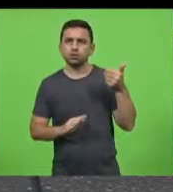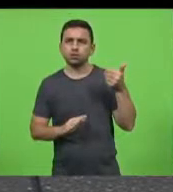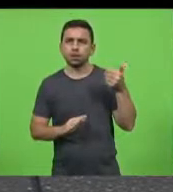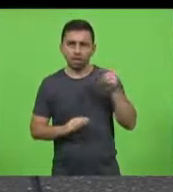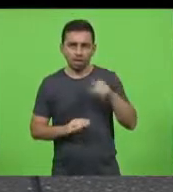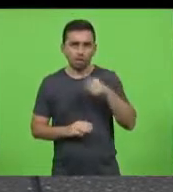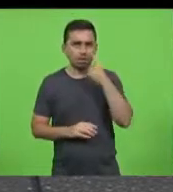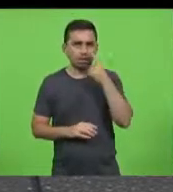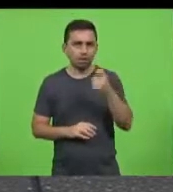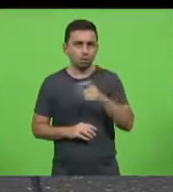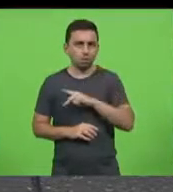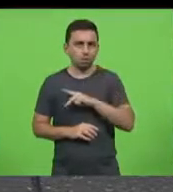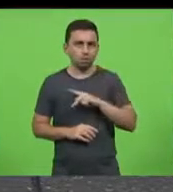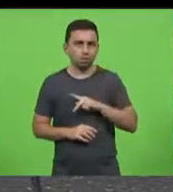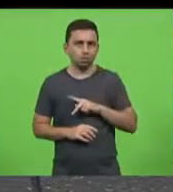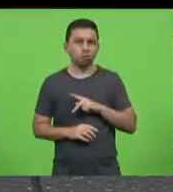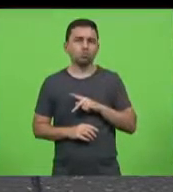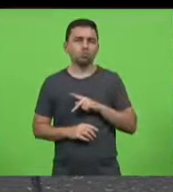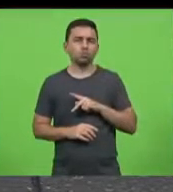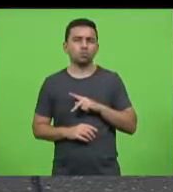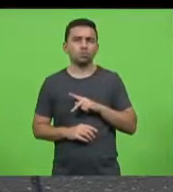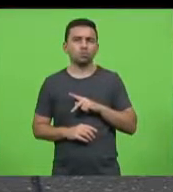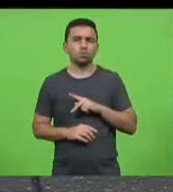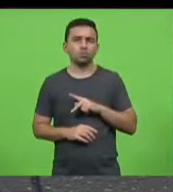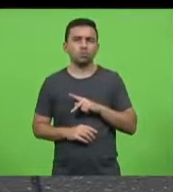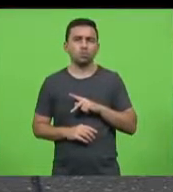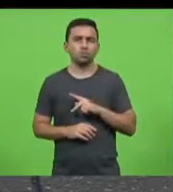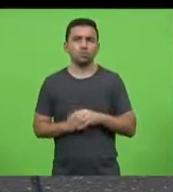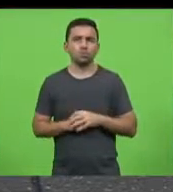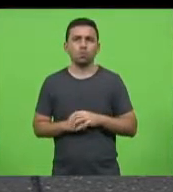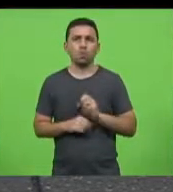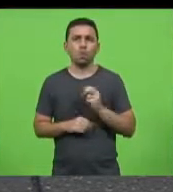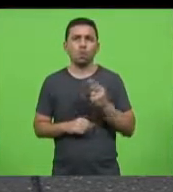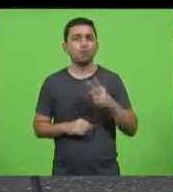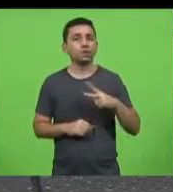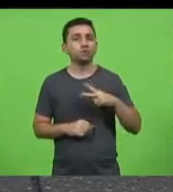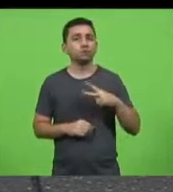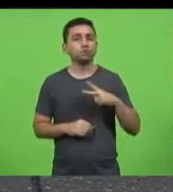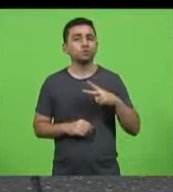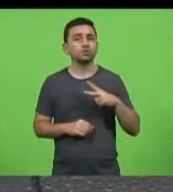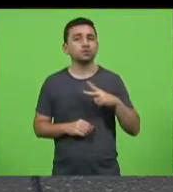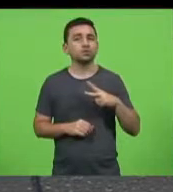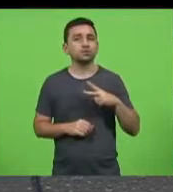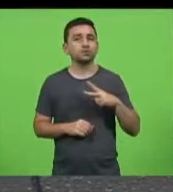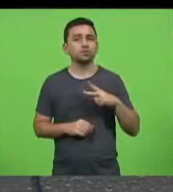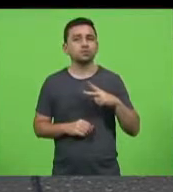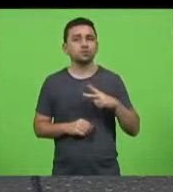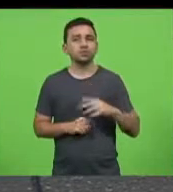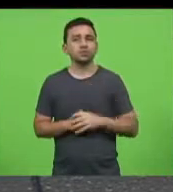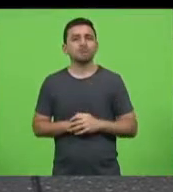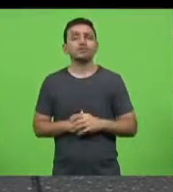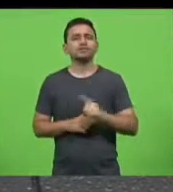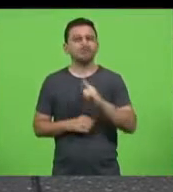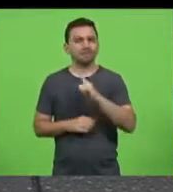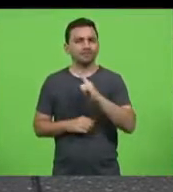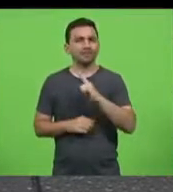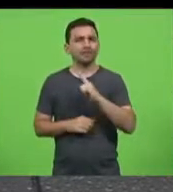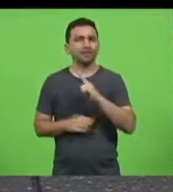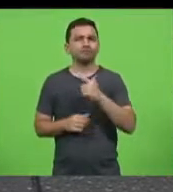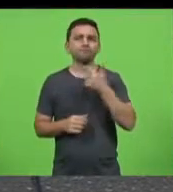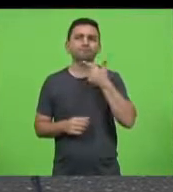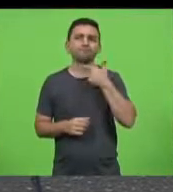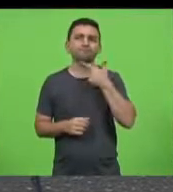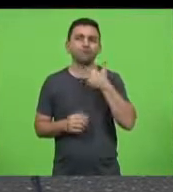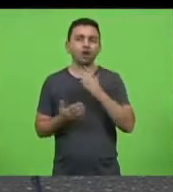interesse público, se é por interesse particular, porque há uma tendência de que